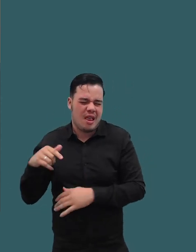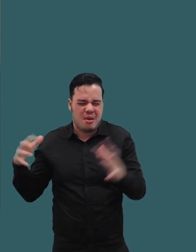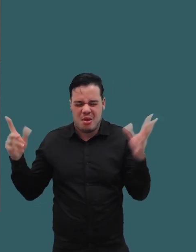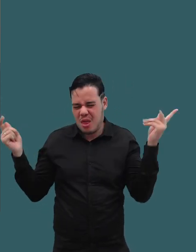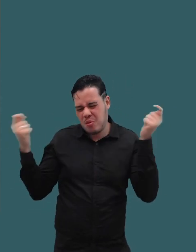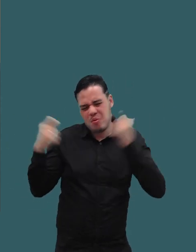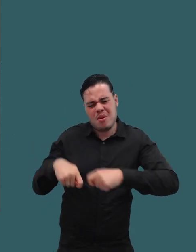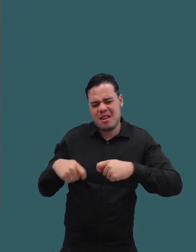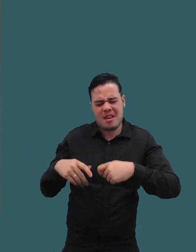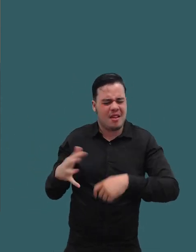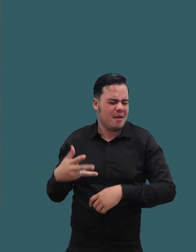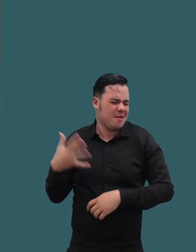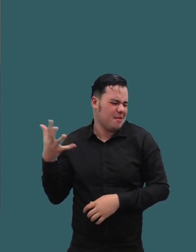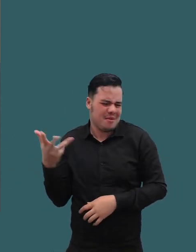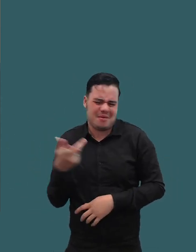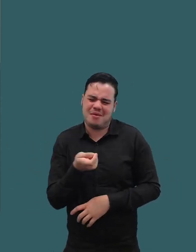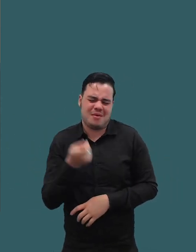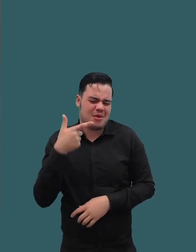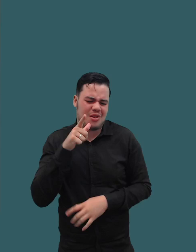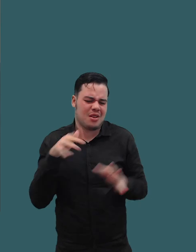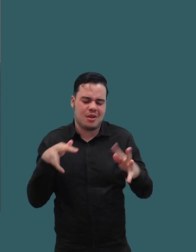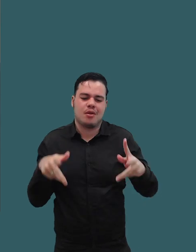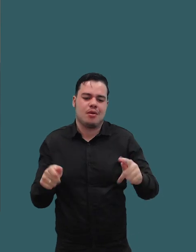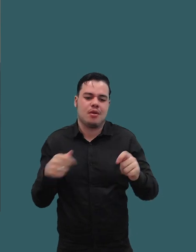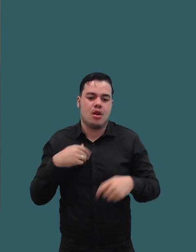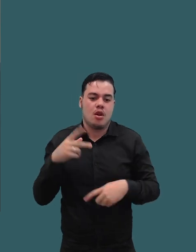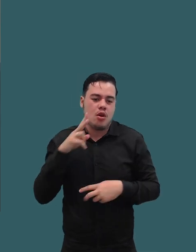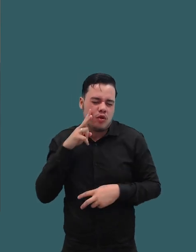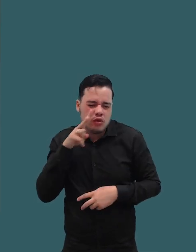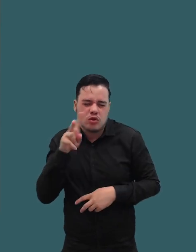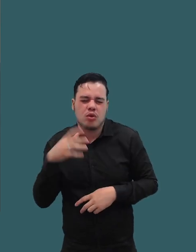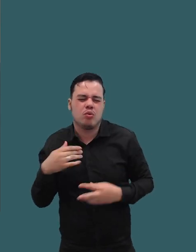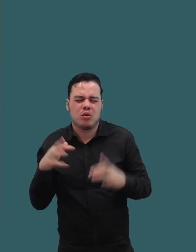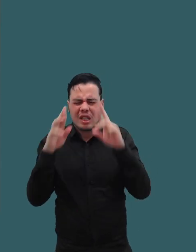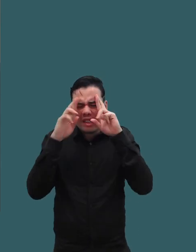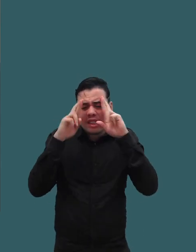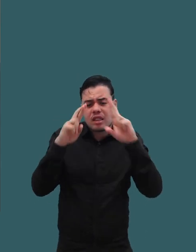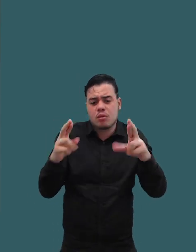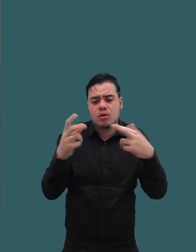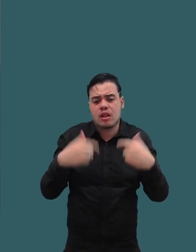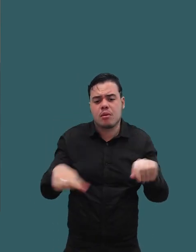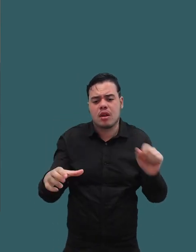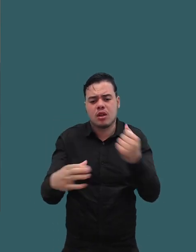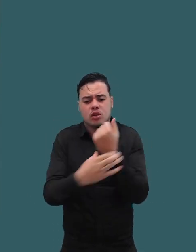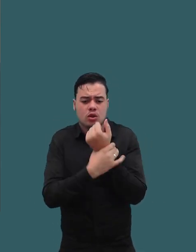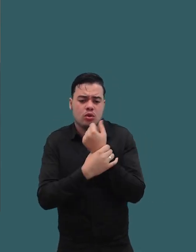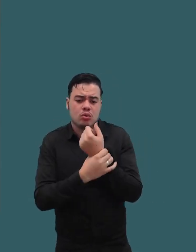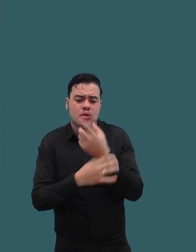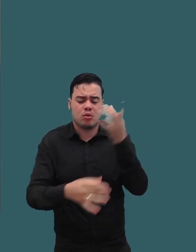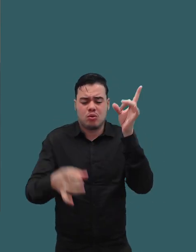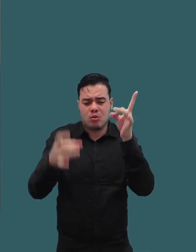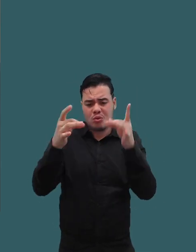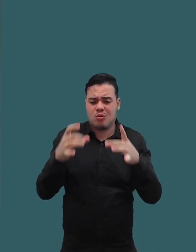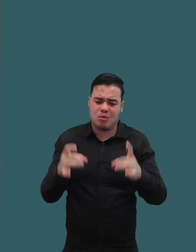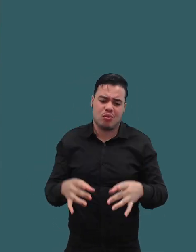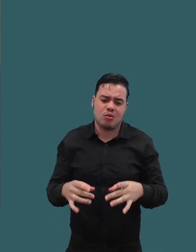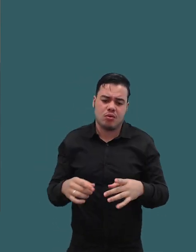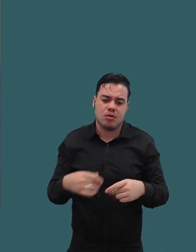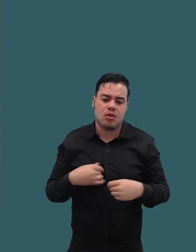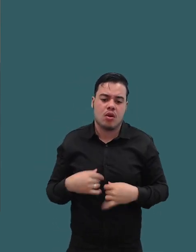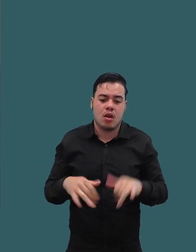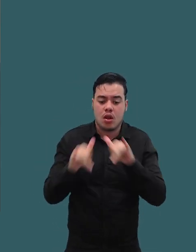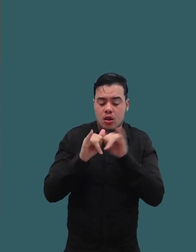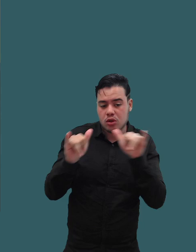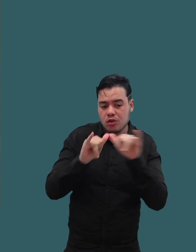vão acontecendo, né, e eu vejo que com muita responsabilidade e compromisso, né, um pouco nessa direção mesmo